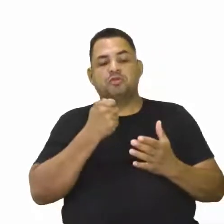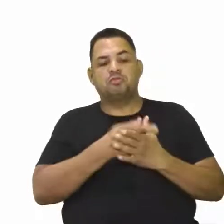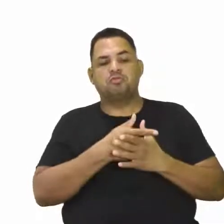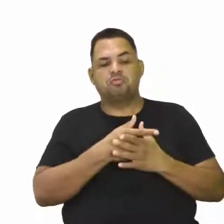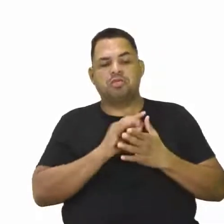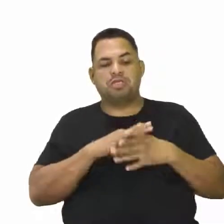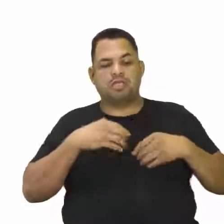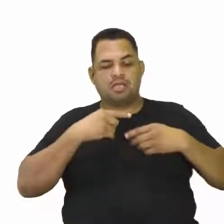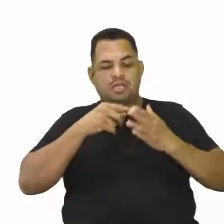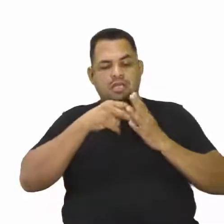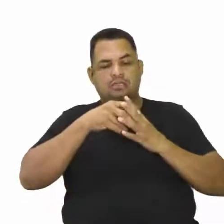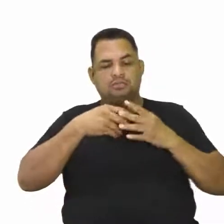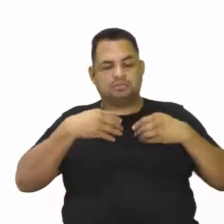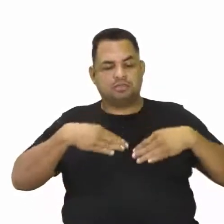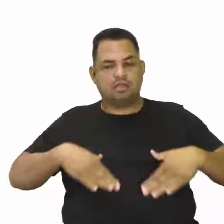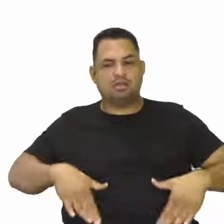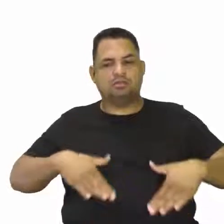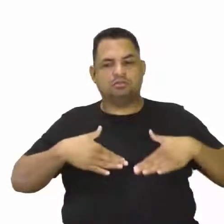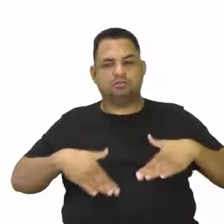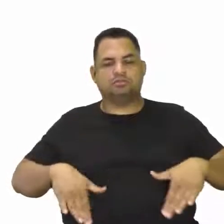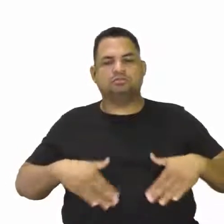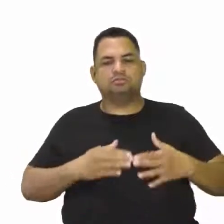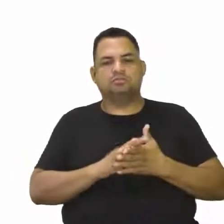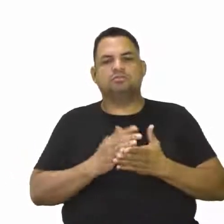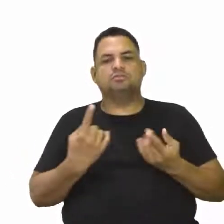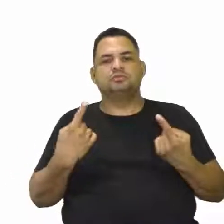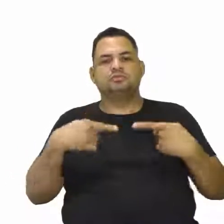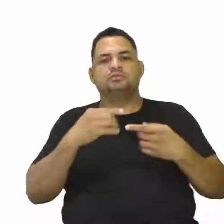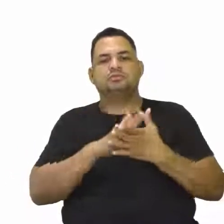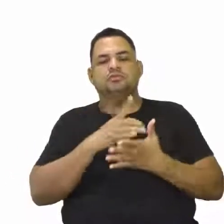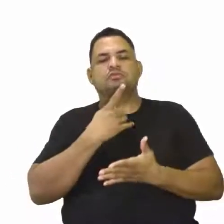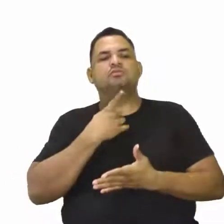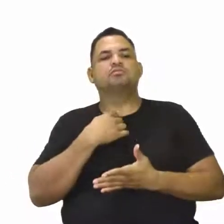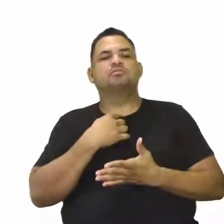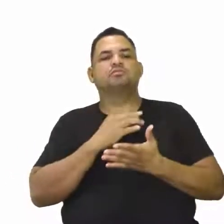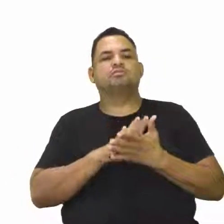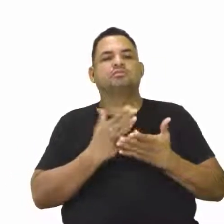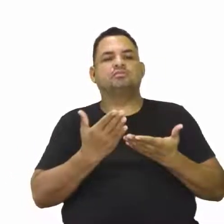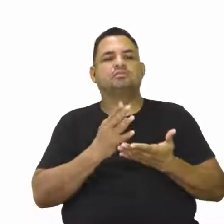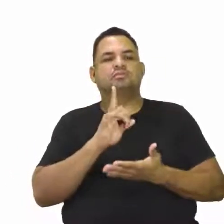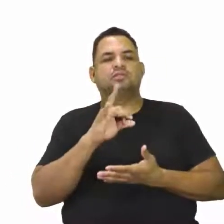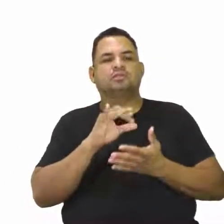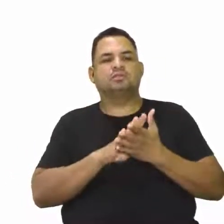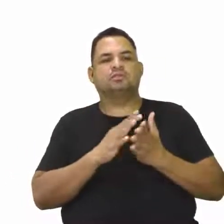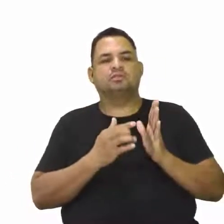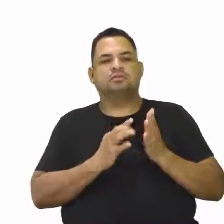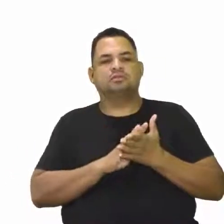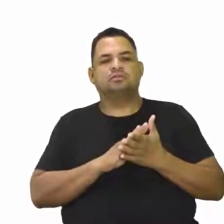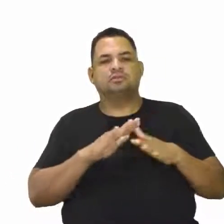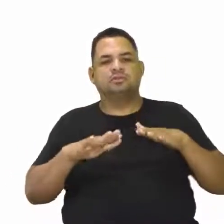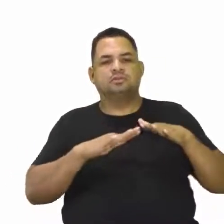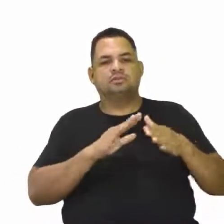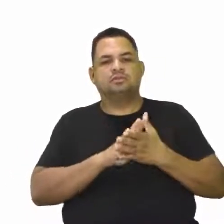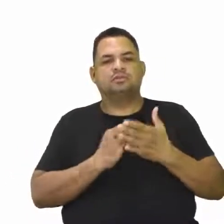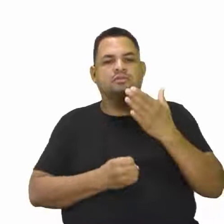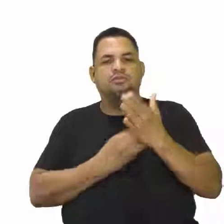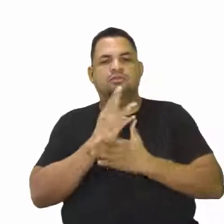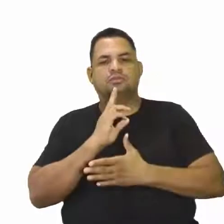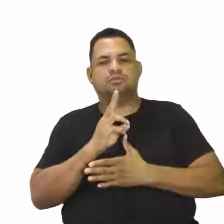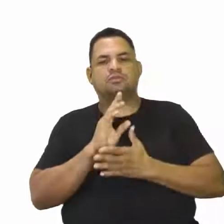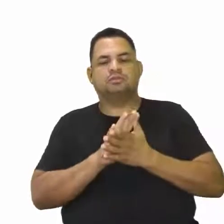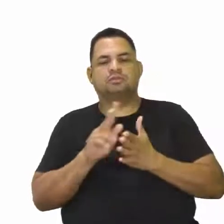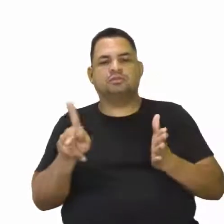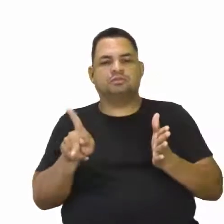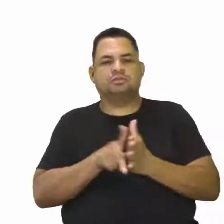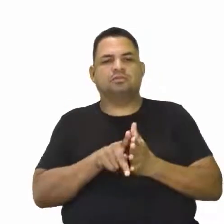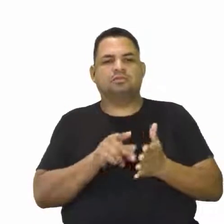a sua vontade. E o de expressa movimento, origem, permanência e propriedade. Es